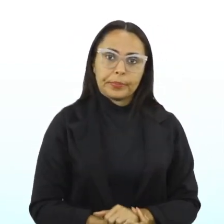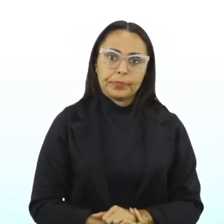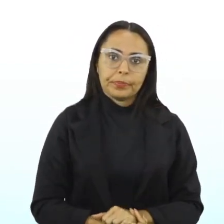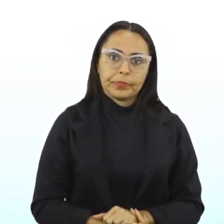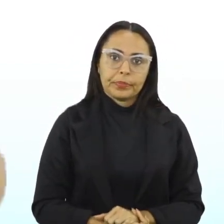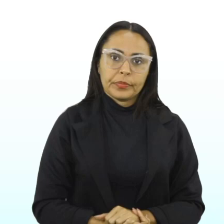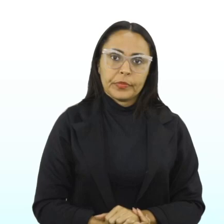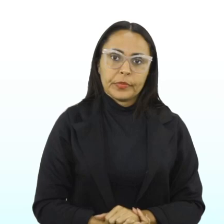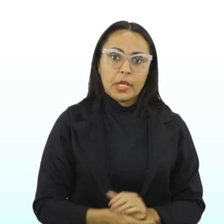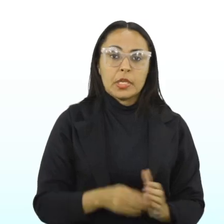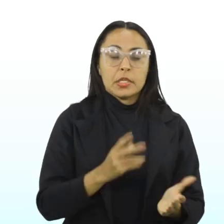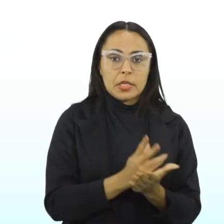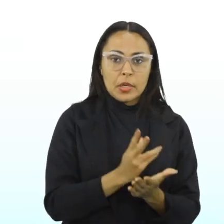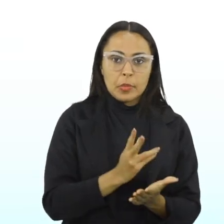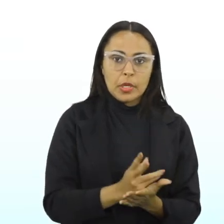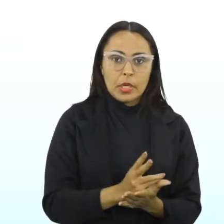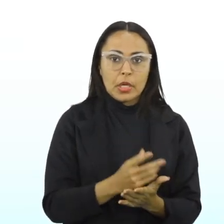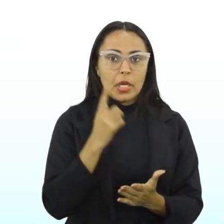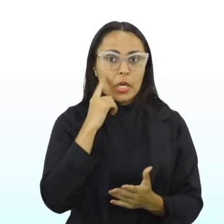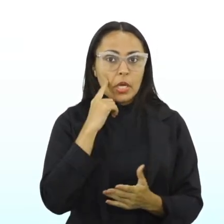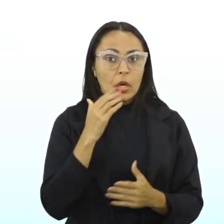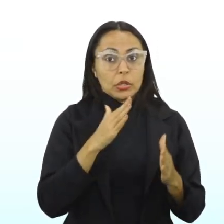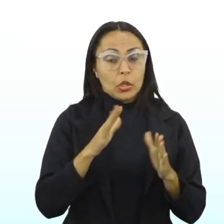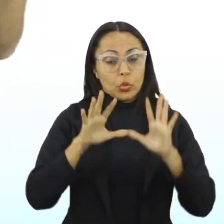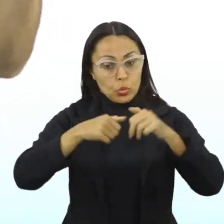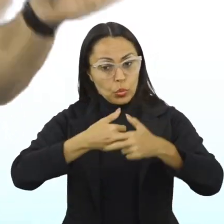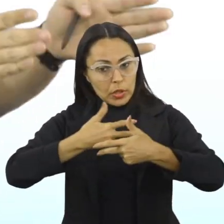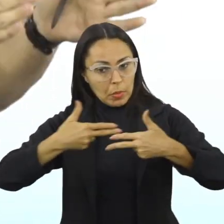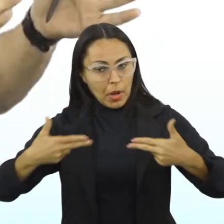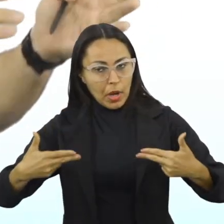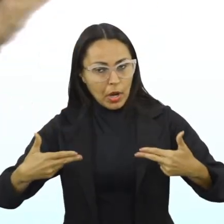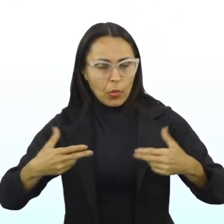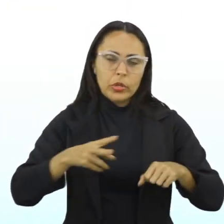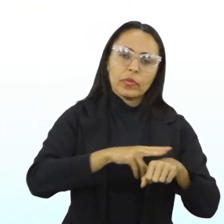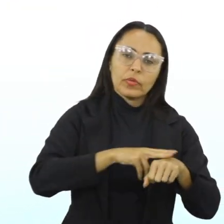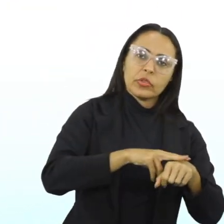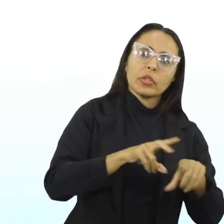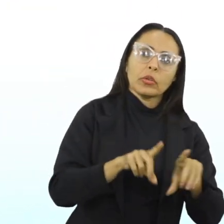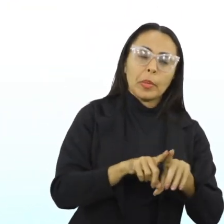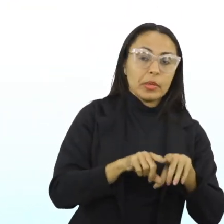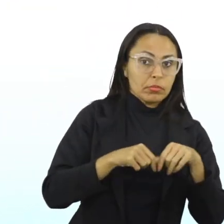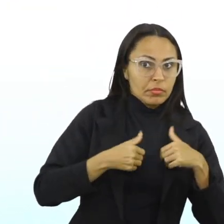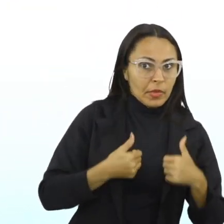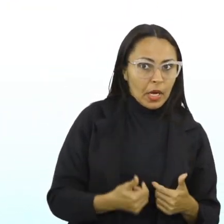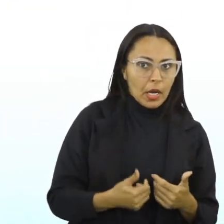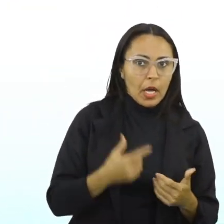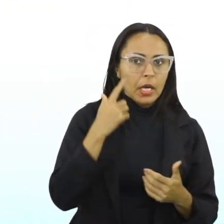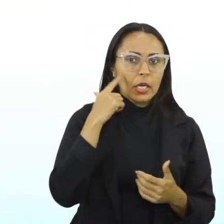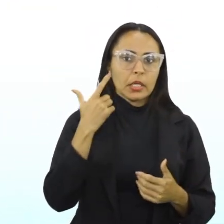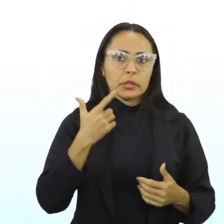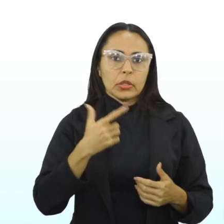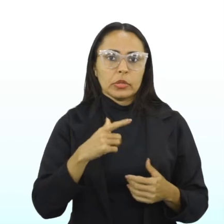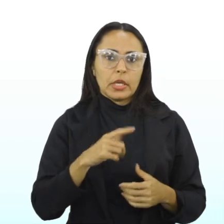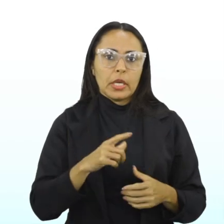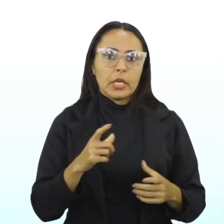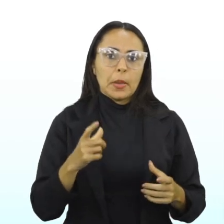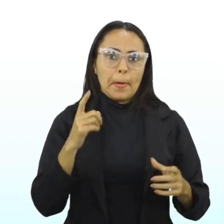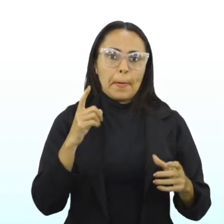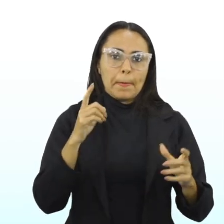água. Ninguém. Sempre a água vai... E olha, é tanto no animal como no vegetal, tá? Não tem